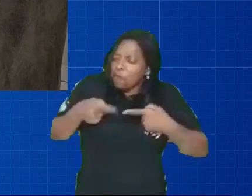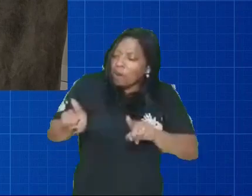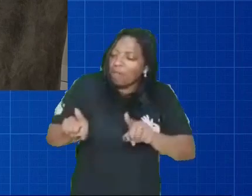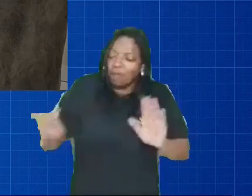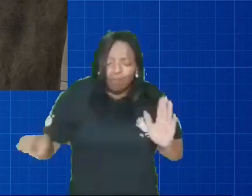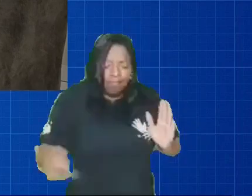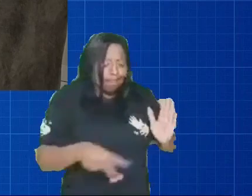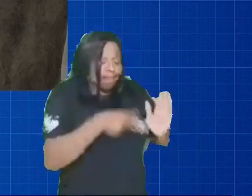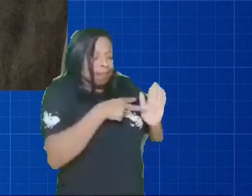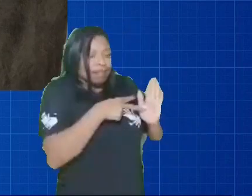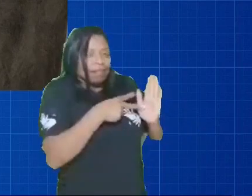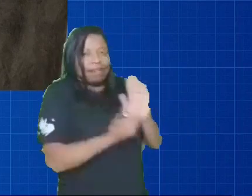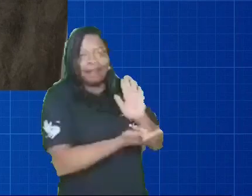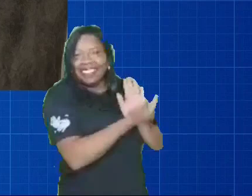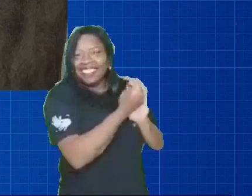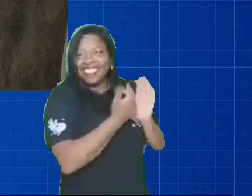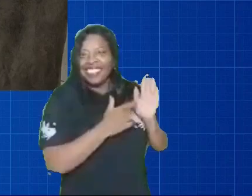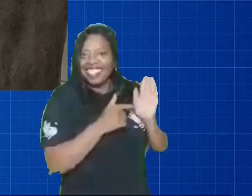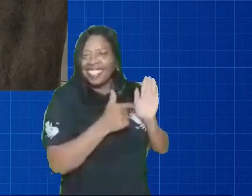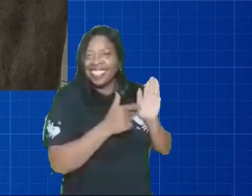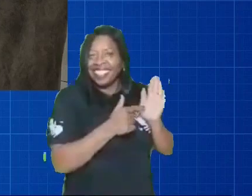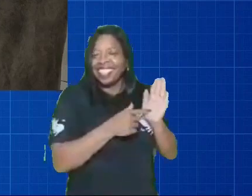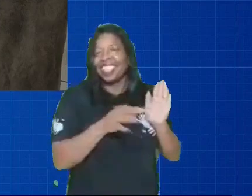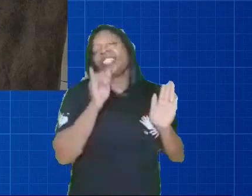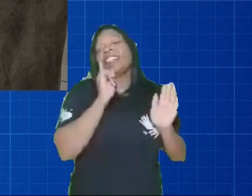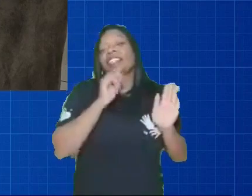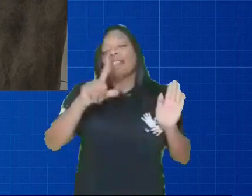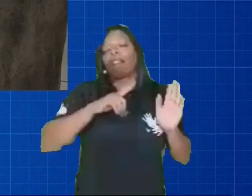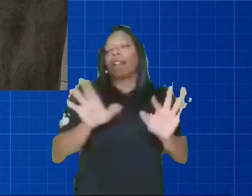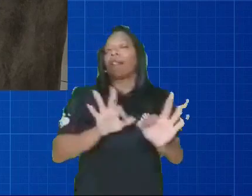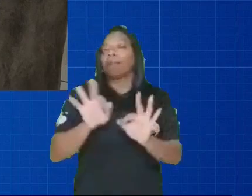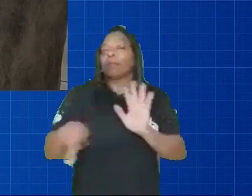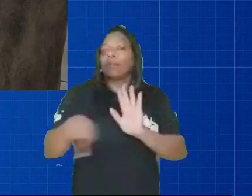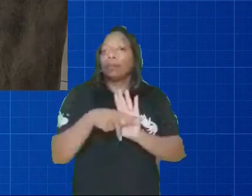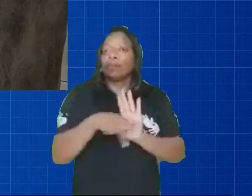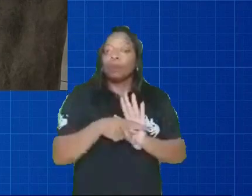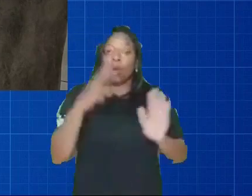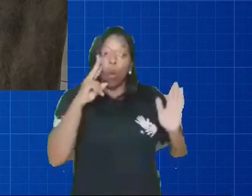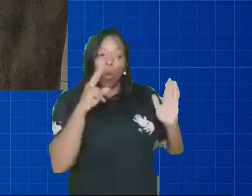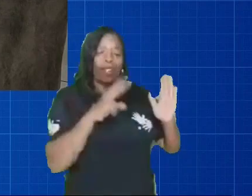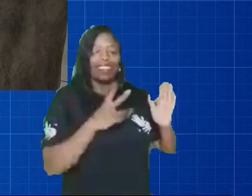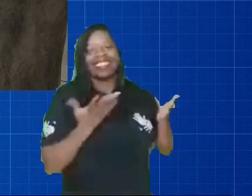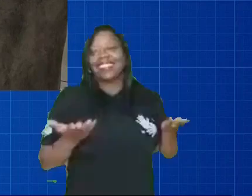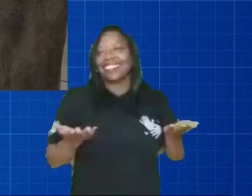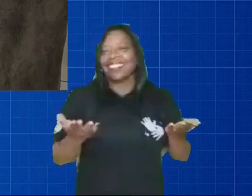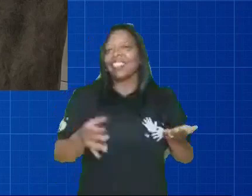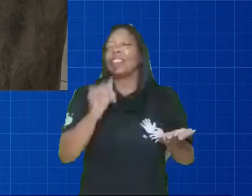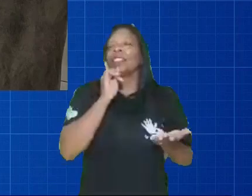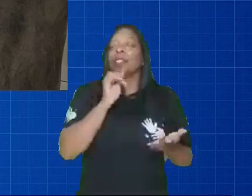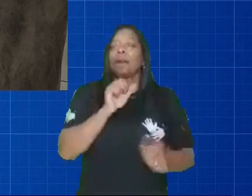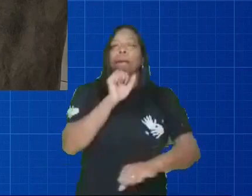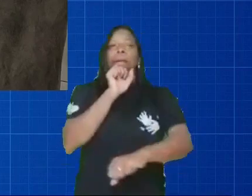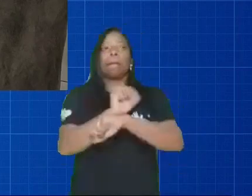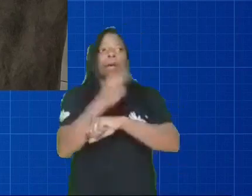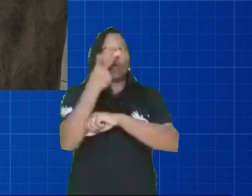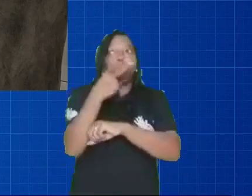gente desenvolve um pouco mais específico com os professores, mas que se aplica a todos, né? Que é o pausa para olhar, pausa para explicar e pausa